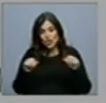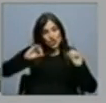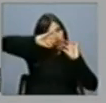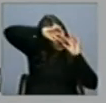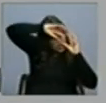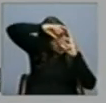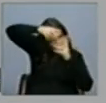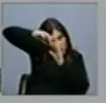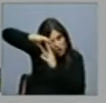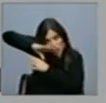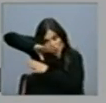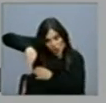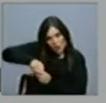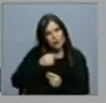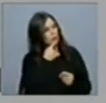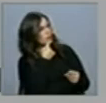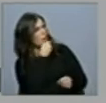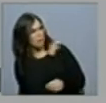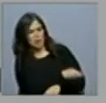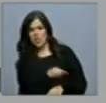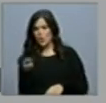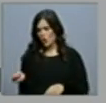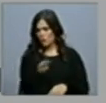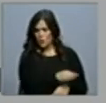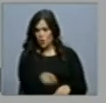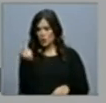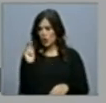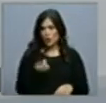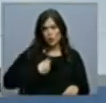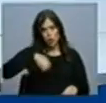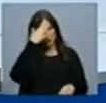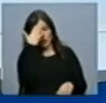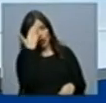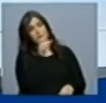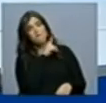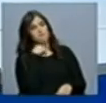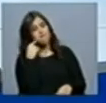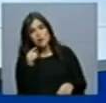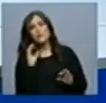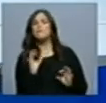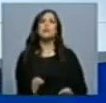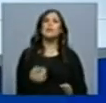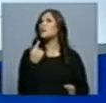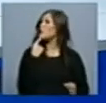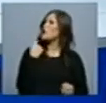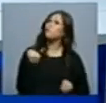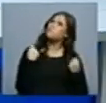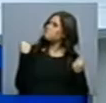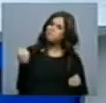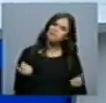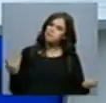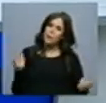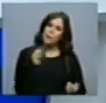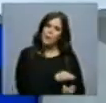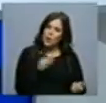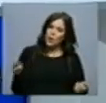é notável como é que ao longo de milhões de anos, um evento que nós pensávamos que era raro, que não conseguia ser notícia, digamos assim, durante milhões e